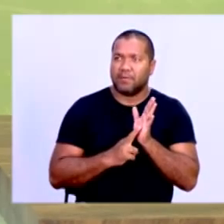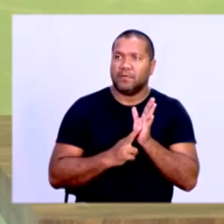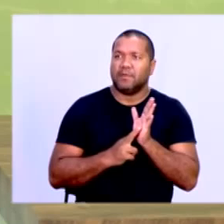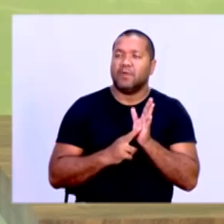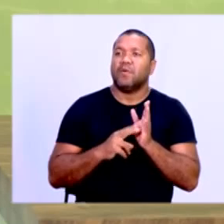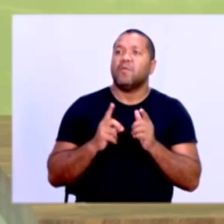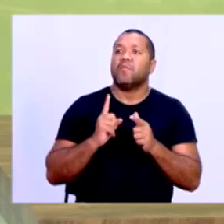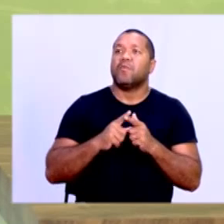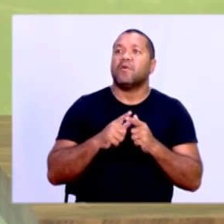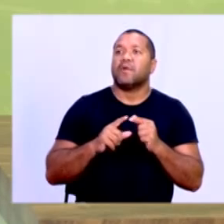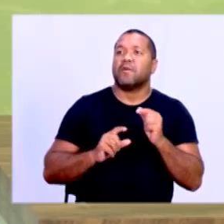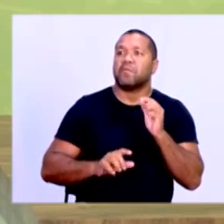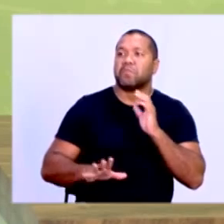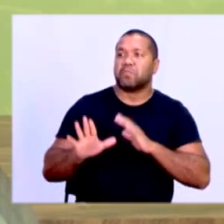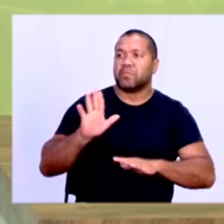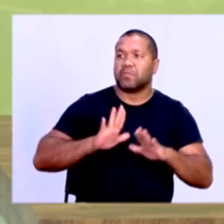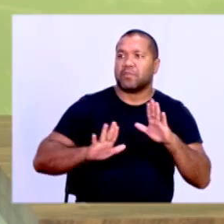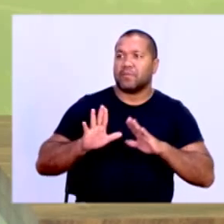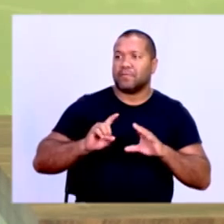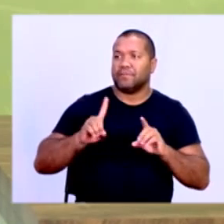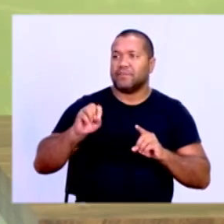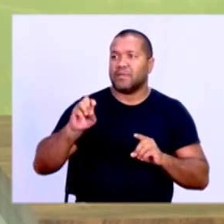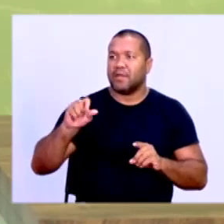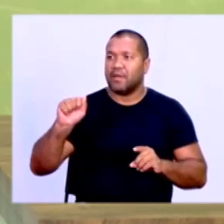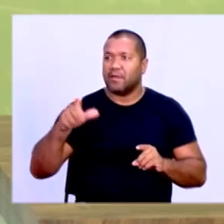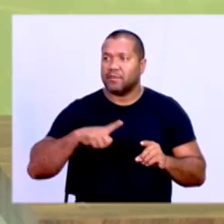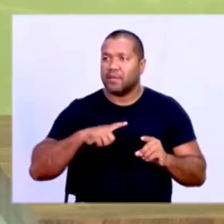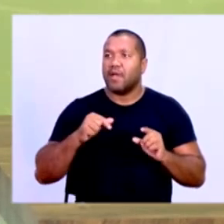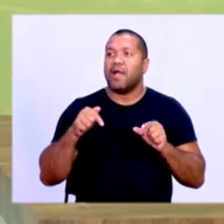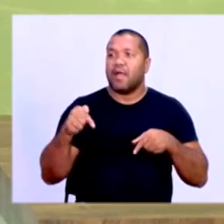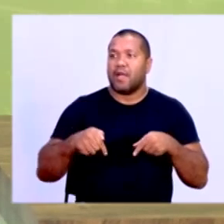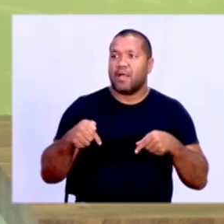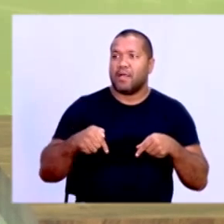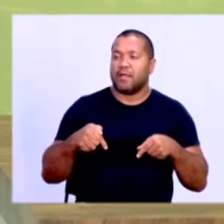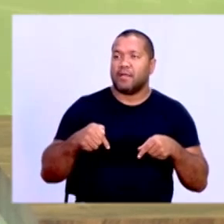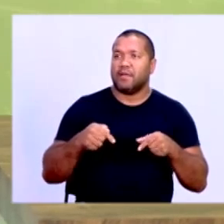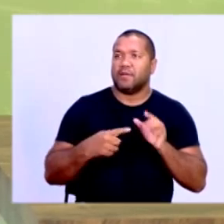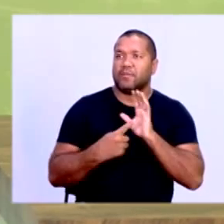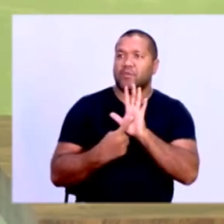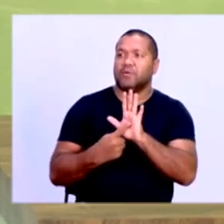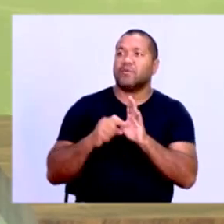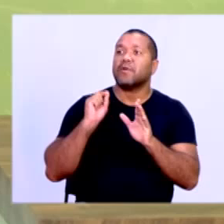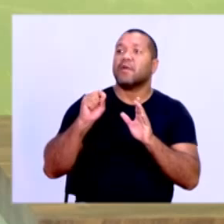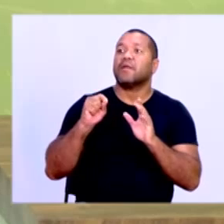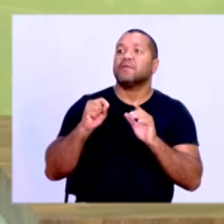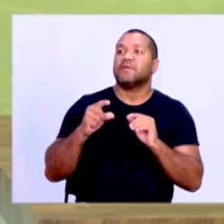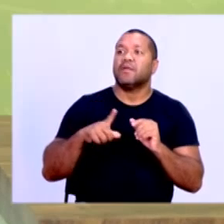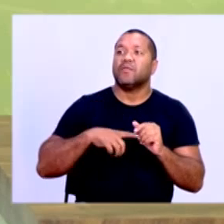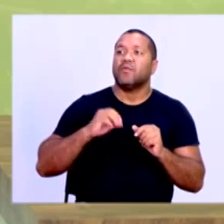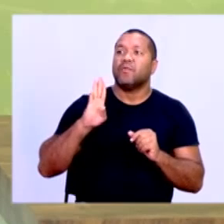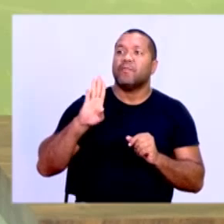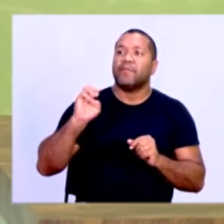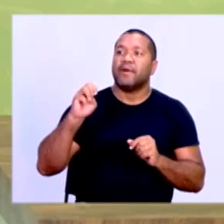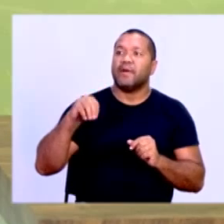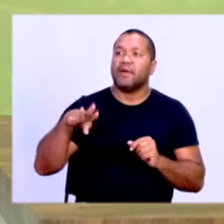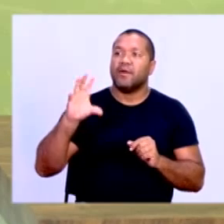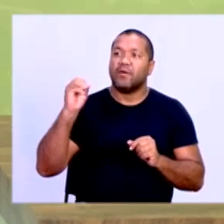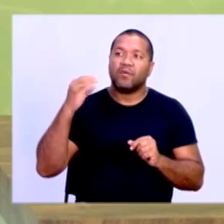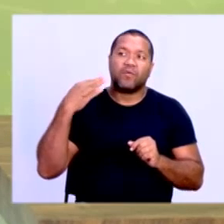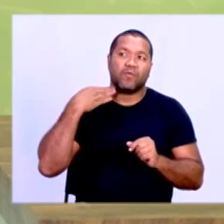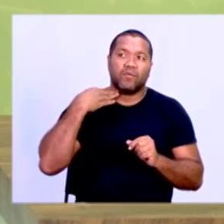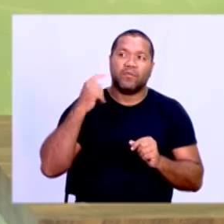o tratamento de dados aqui se refere ao que está no banco, ao que está lá na aplicação para ser